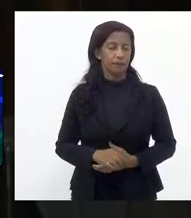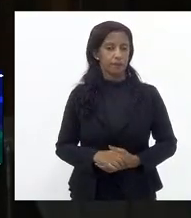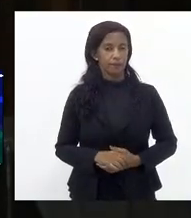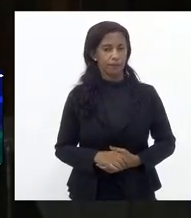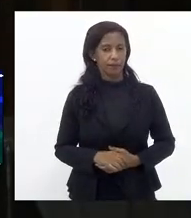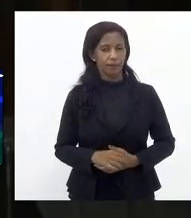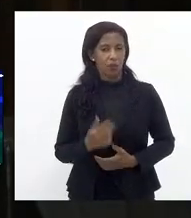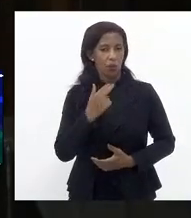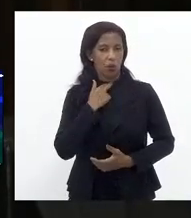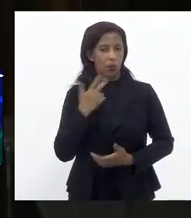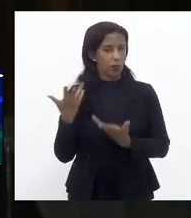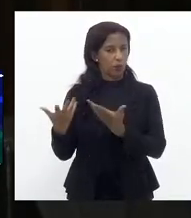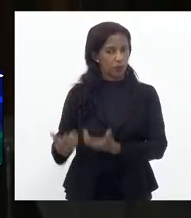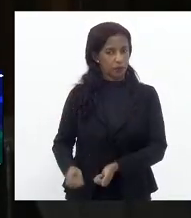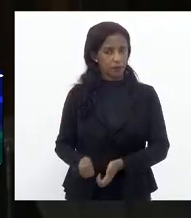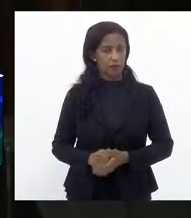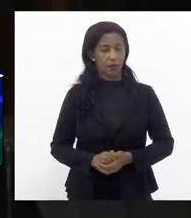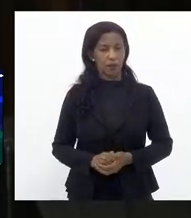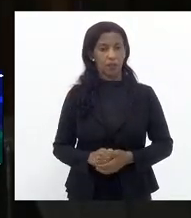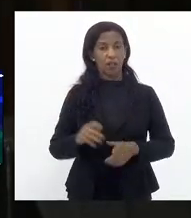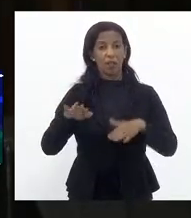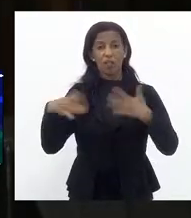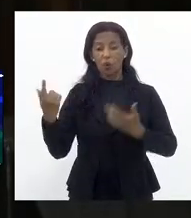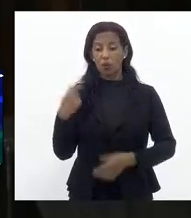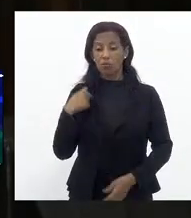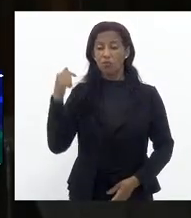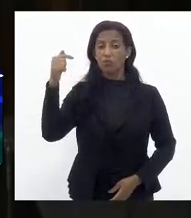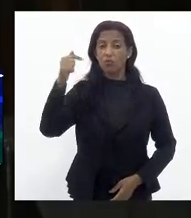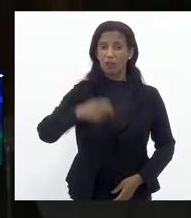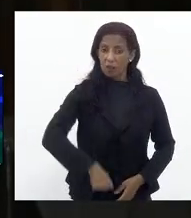É inaceitável. Enquanto eu for parlamentar e estiver aqui,